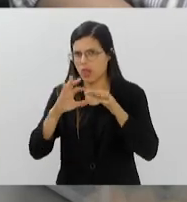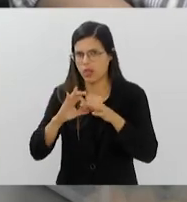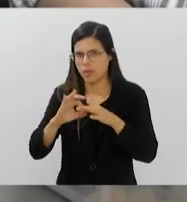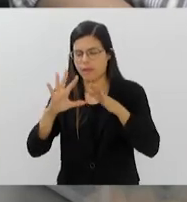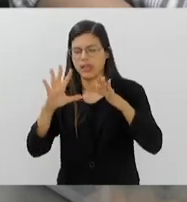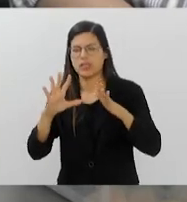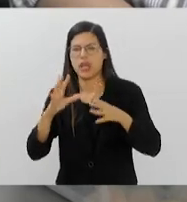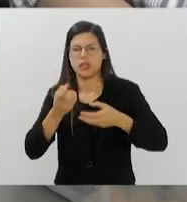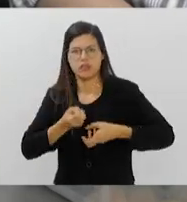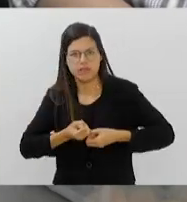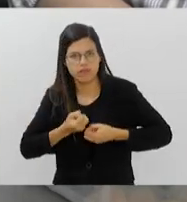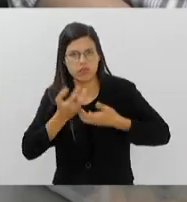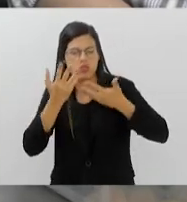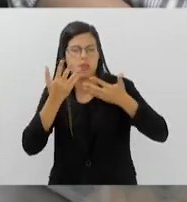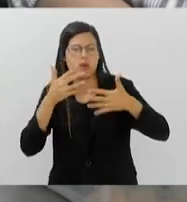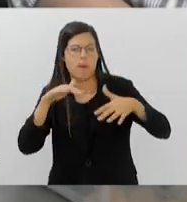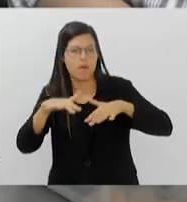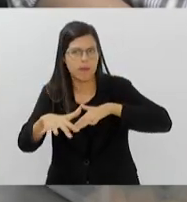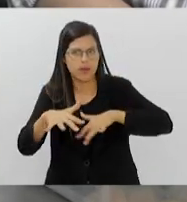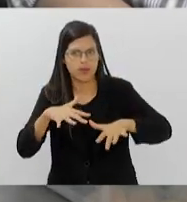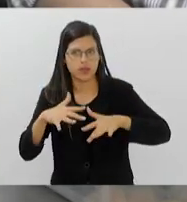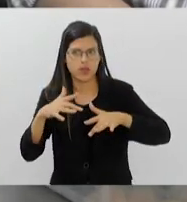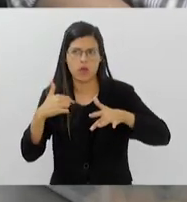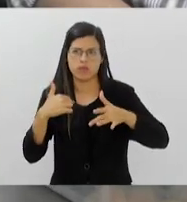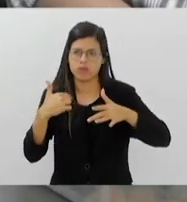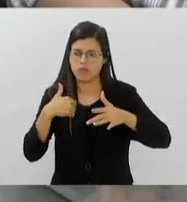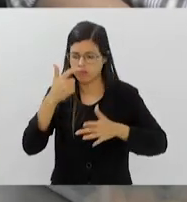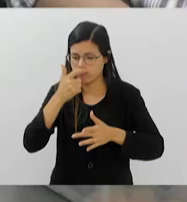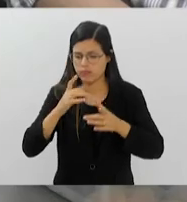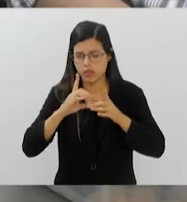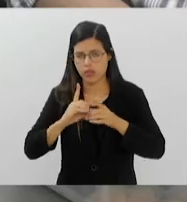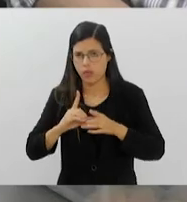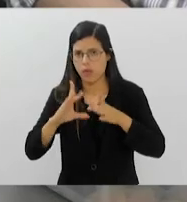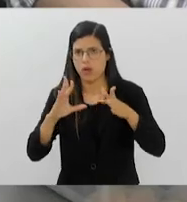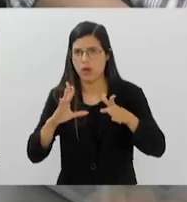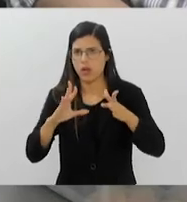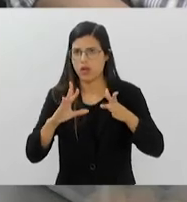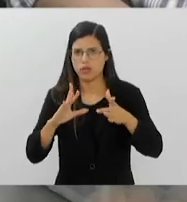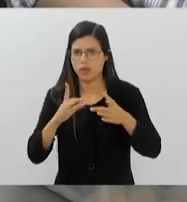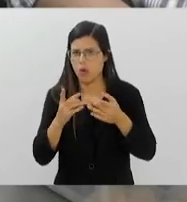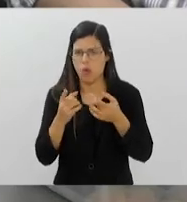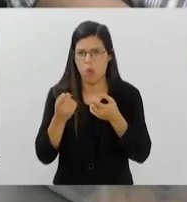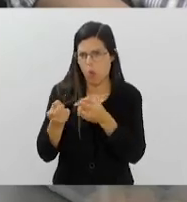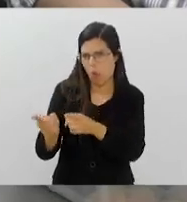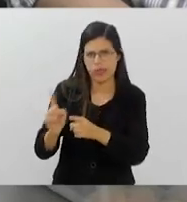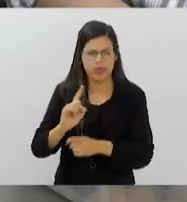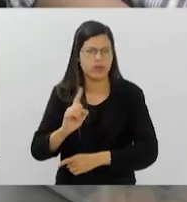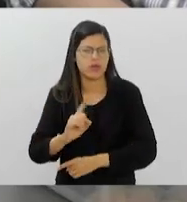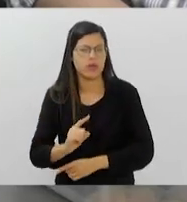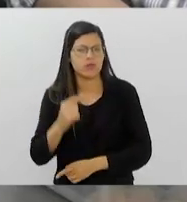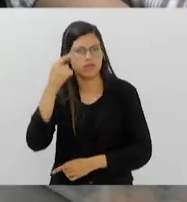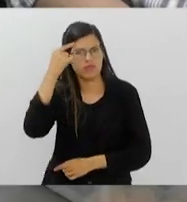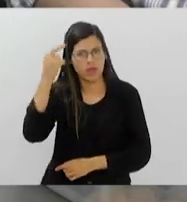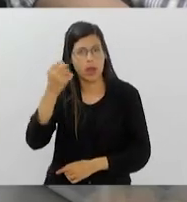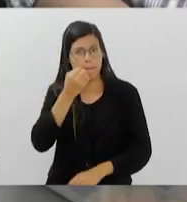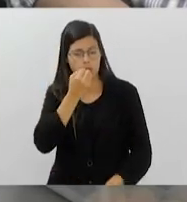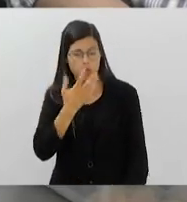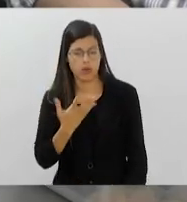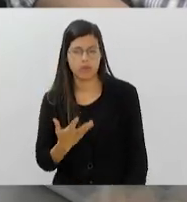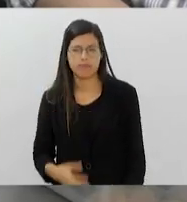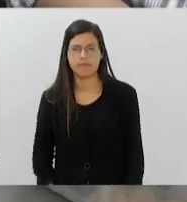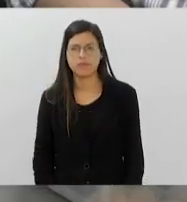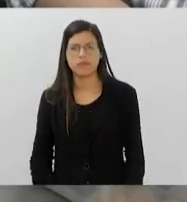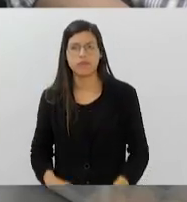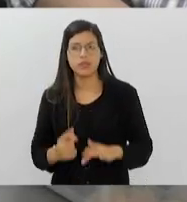movimentação, de reivindicação. E eu, como um democrata, não tenho como ser perfeito contra isso. A perfeito ideia é boa. Agora,